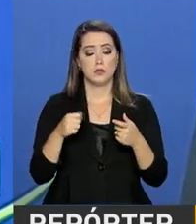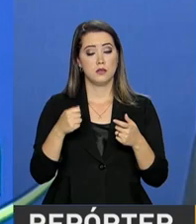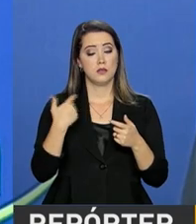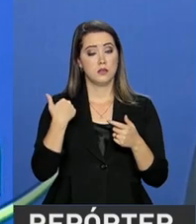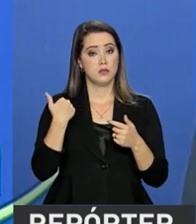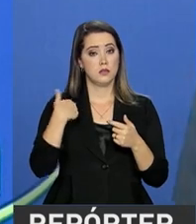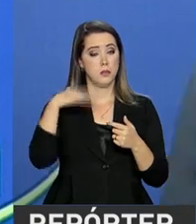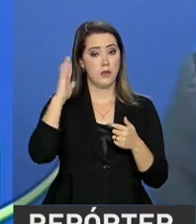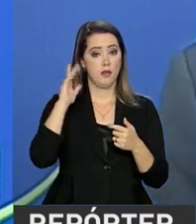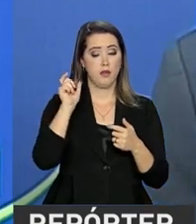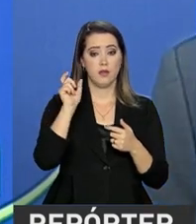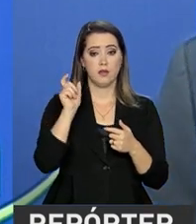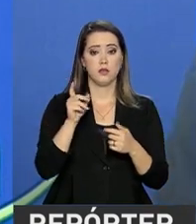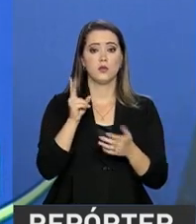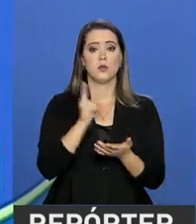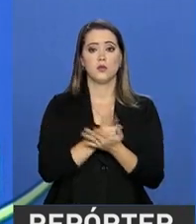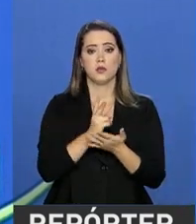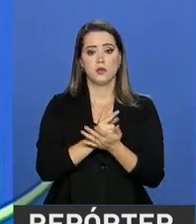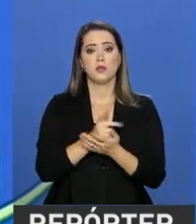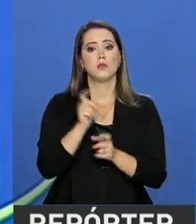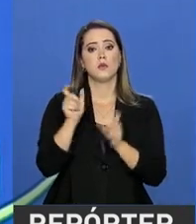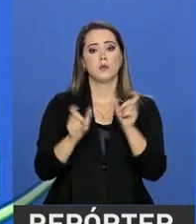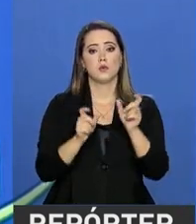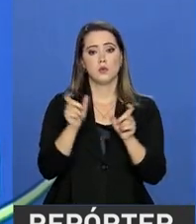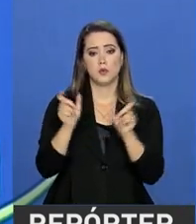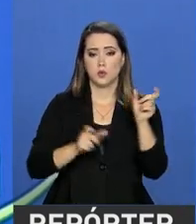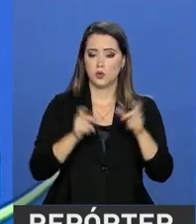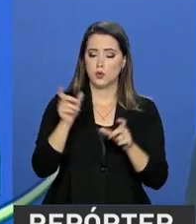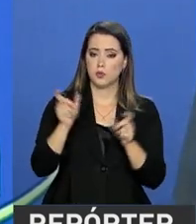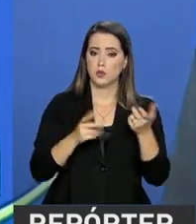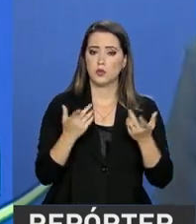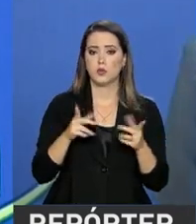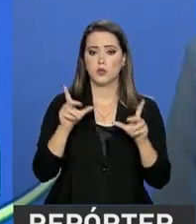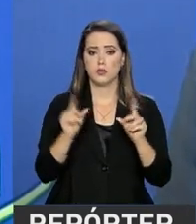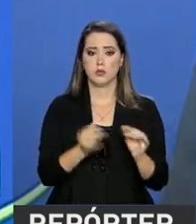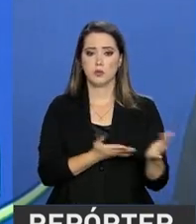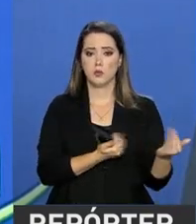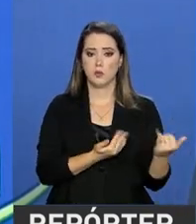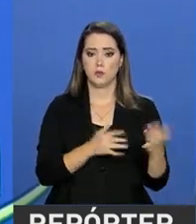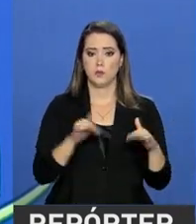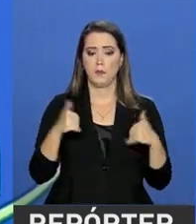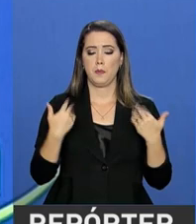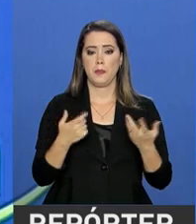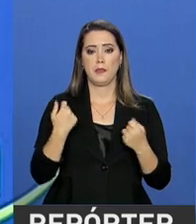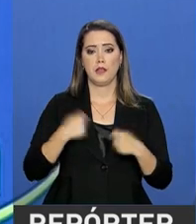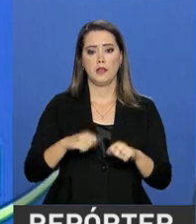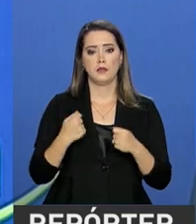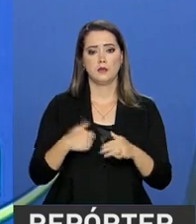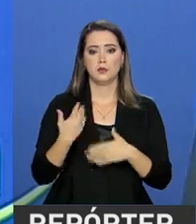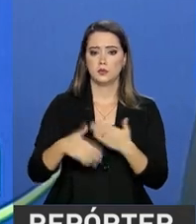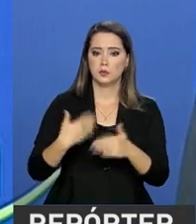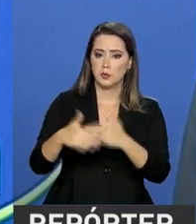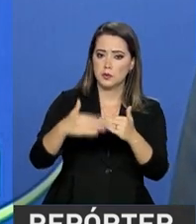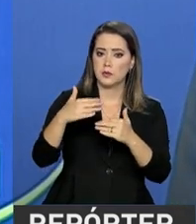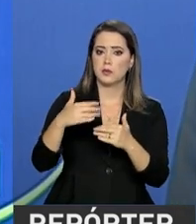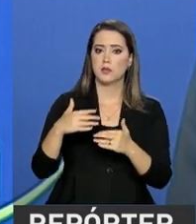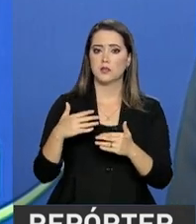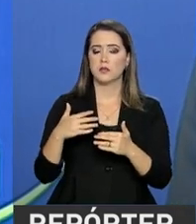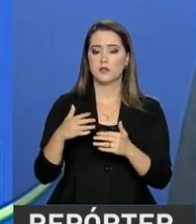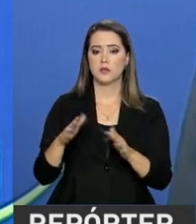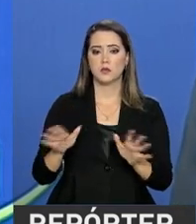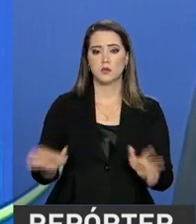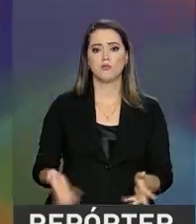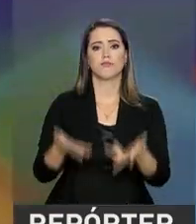precisa fazer mais com a mesma quantidade de pessoas e talvez com menos jovens. Então a gente precisa produzir mais